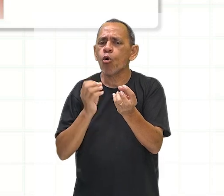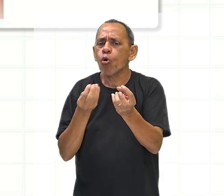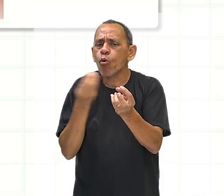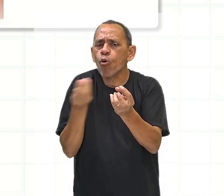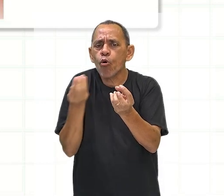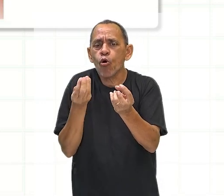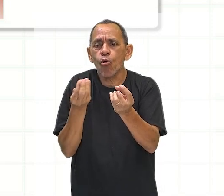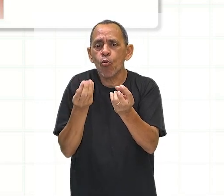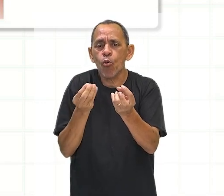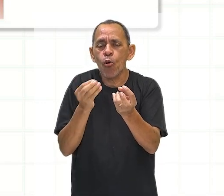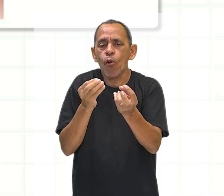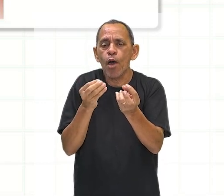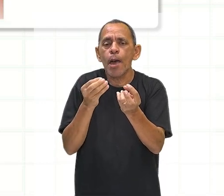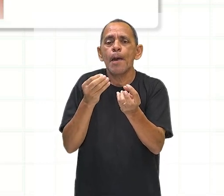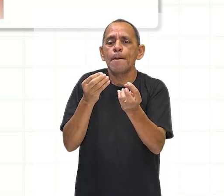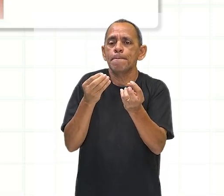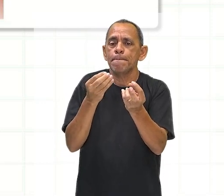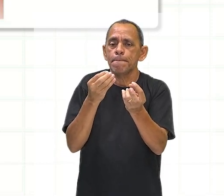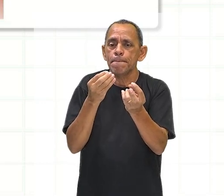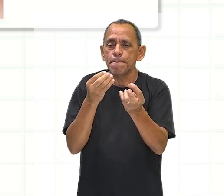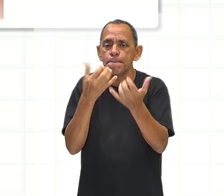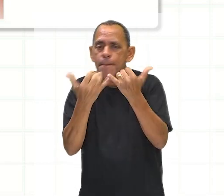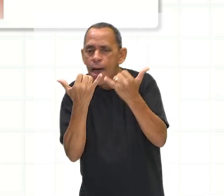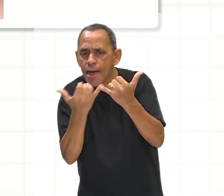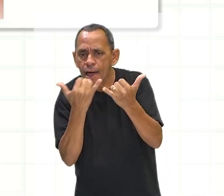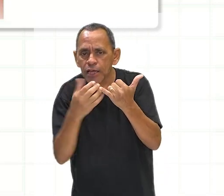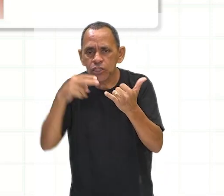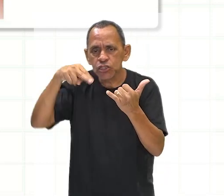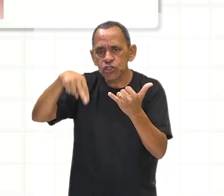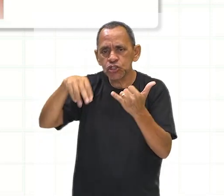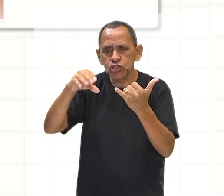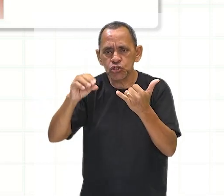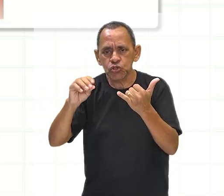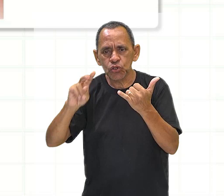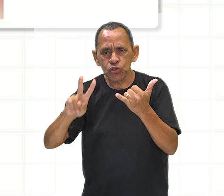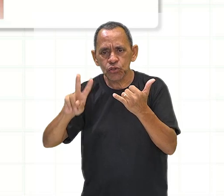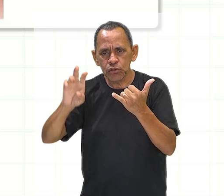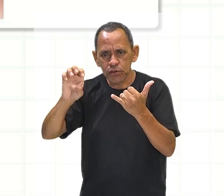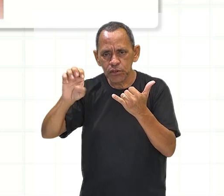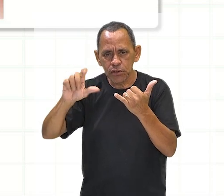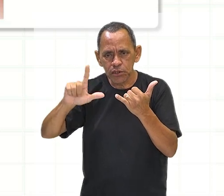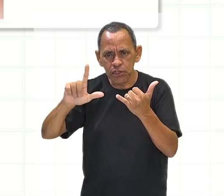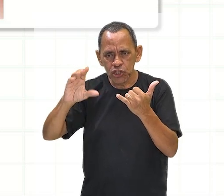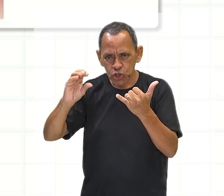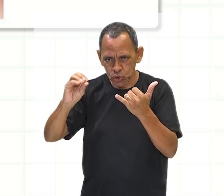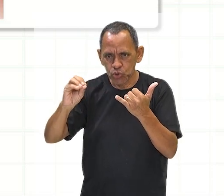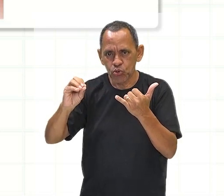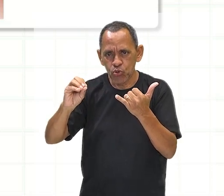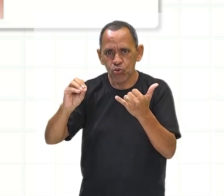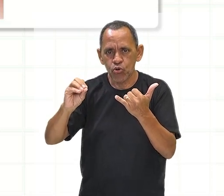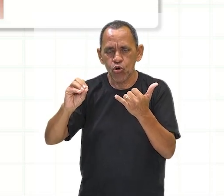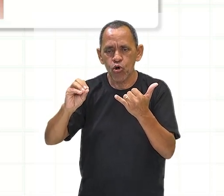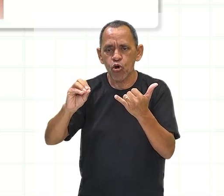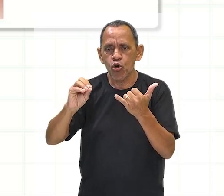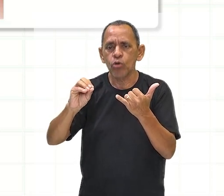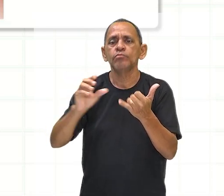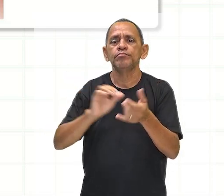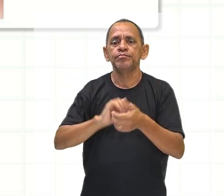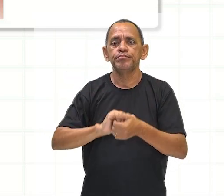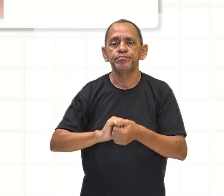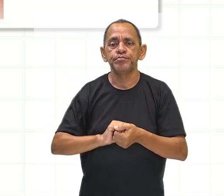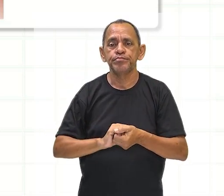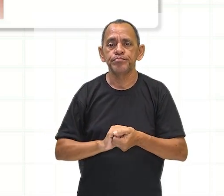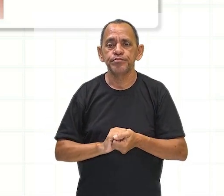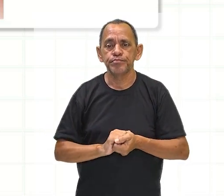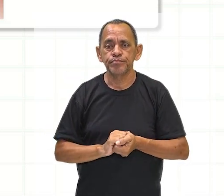um novelo ali todo enroladinho ali, esses tubos todos enroladinhos, que é justamente o epidídimo,